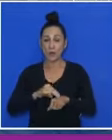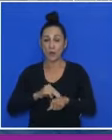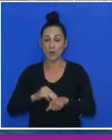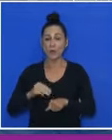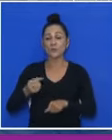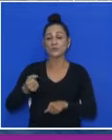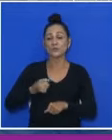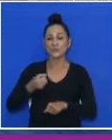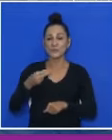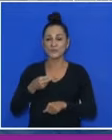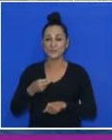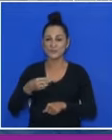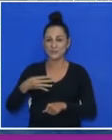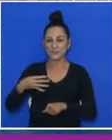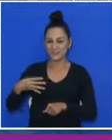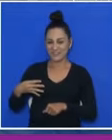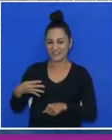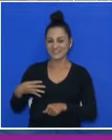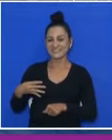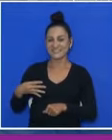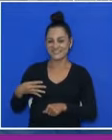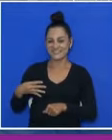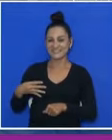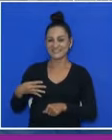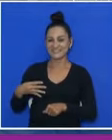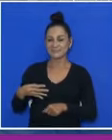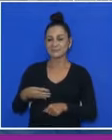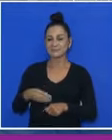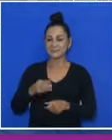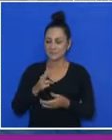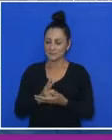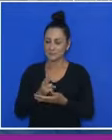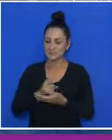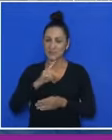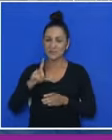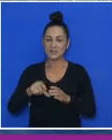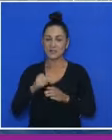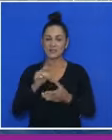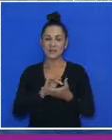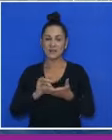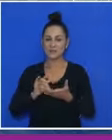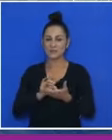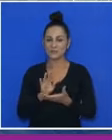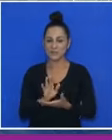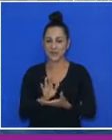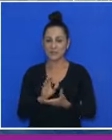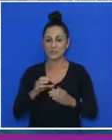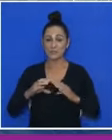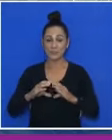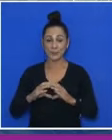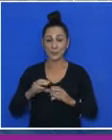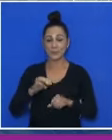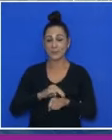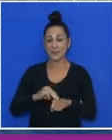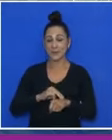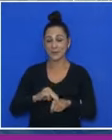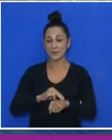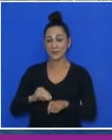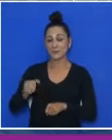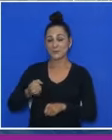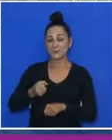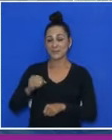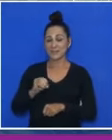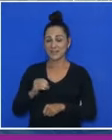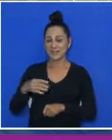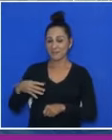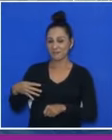24. Marrom, 24. Vamos seguir sorteando na Loto Fácil. Bola marrom, número